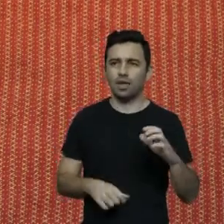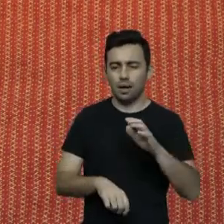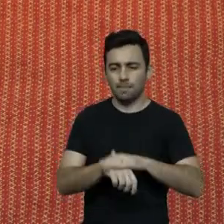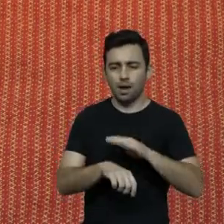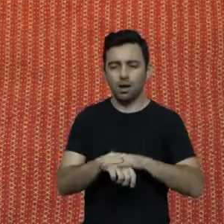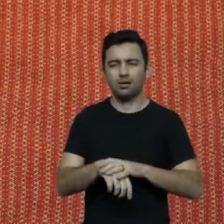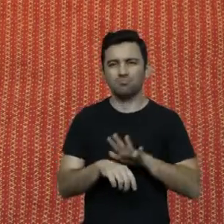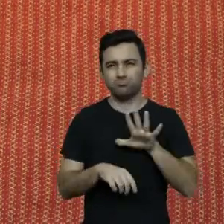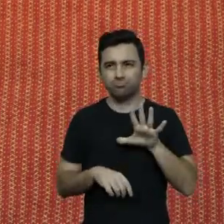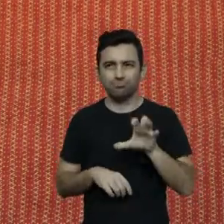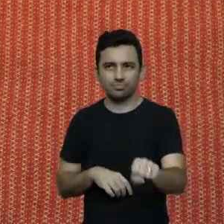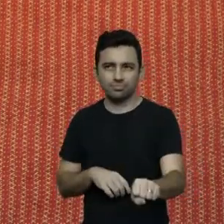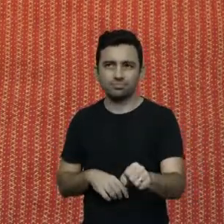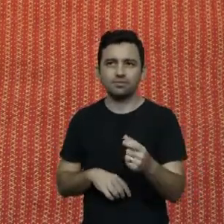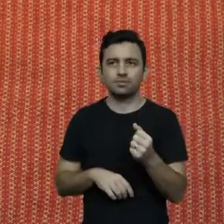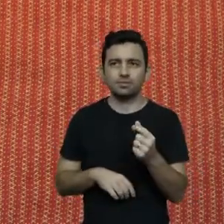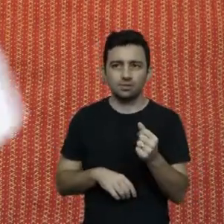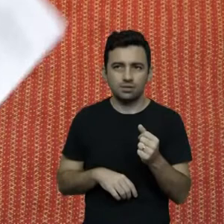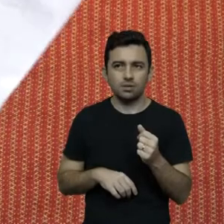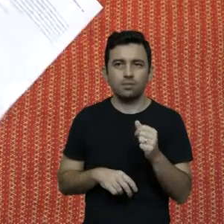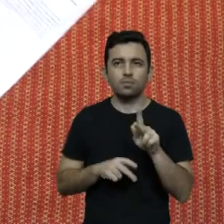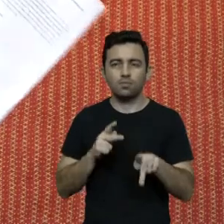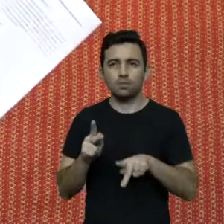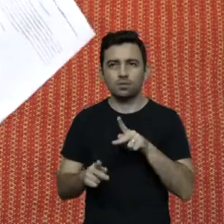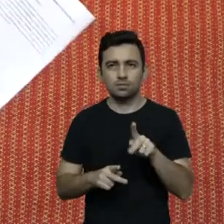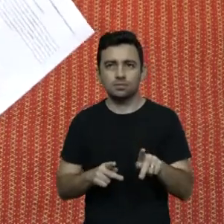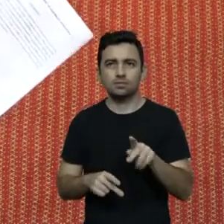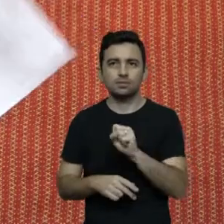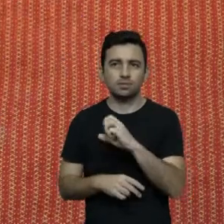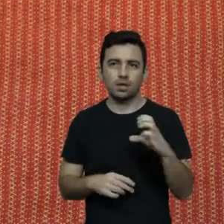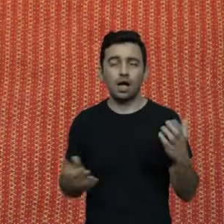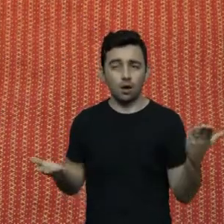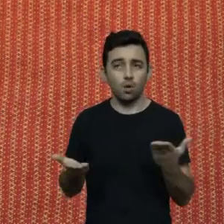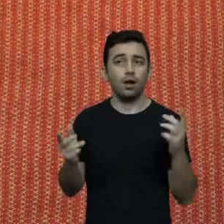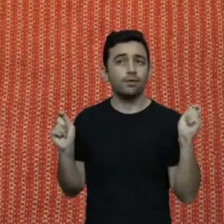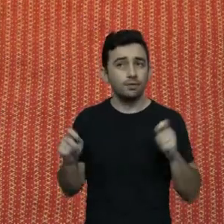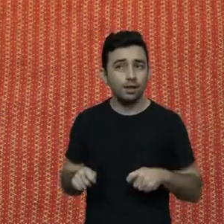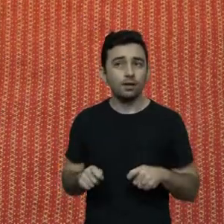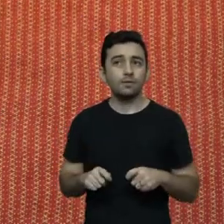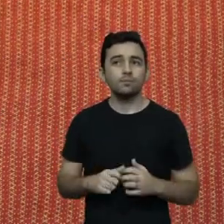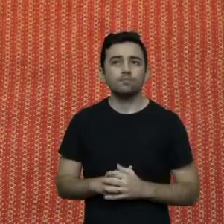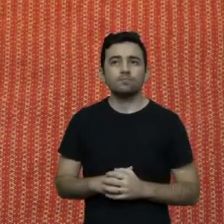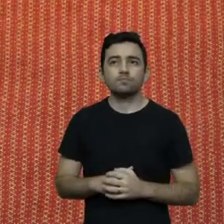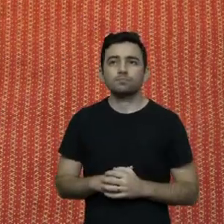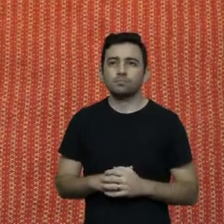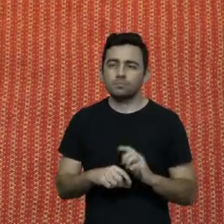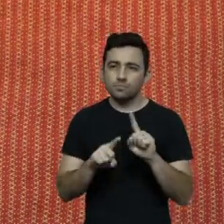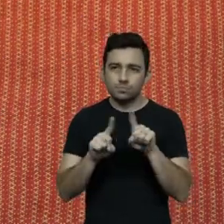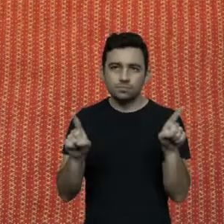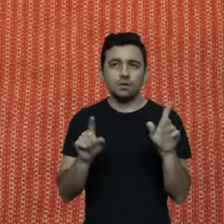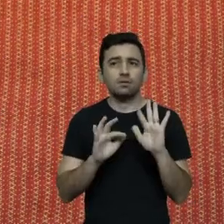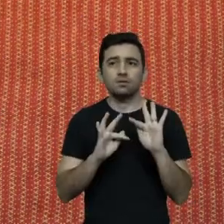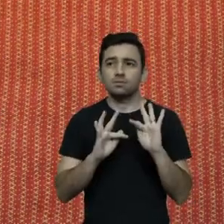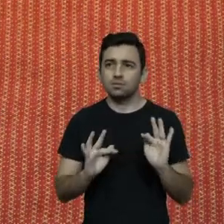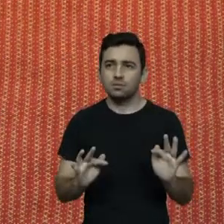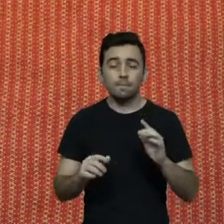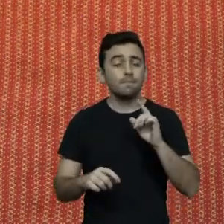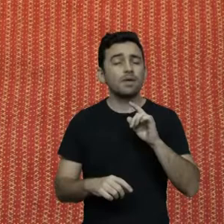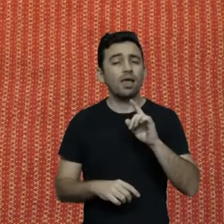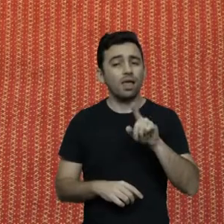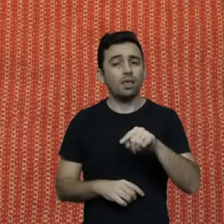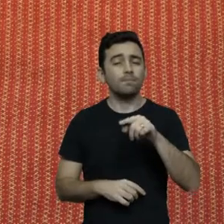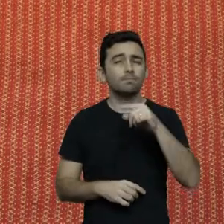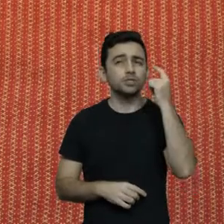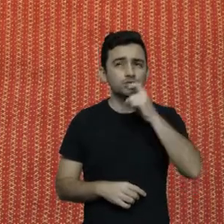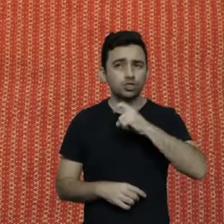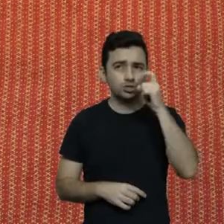no bolso do Catarinense temos aqui uma oportunidade e senhores é simplesmente mentira